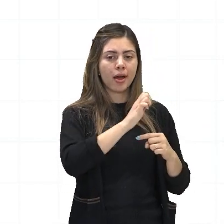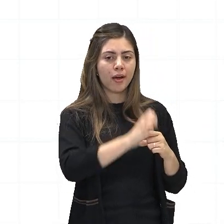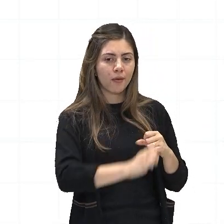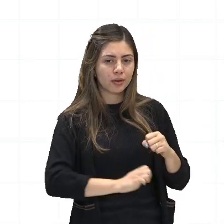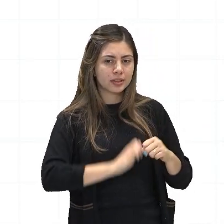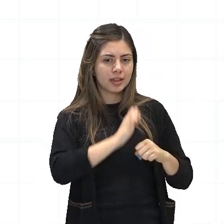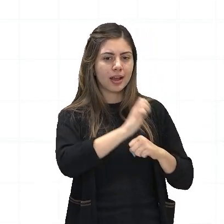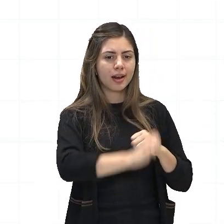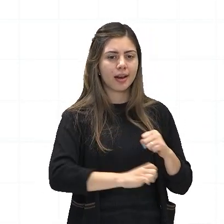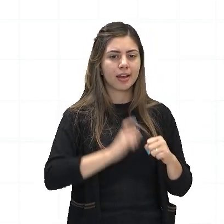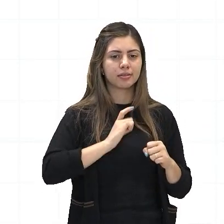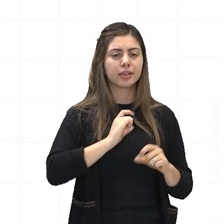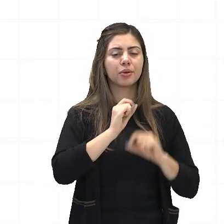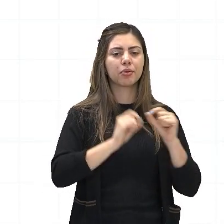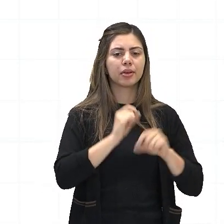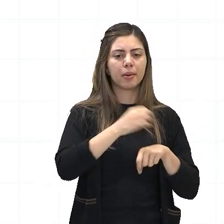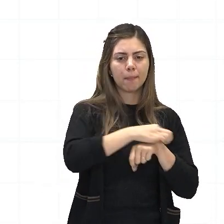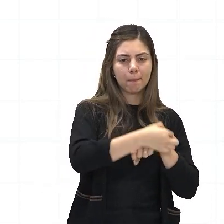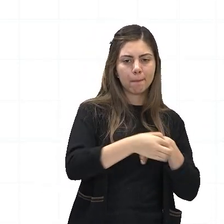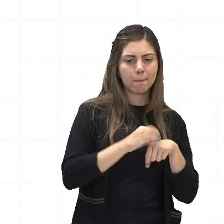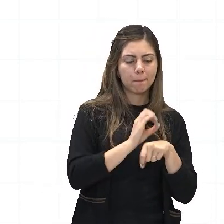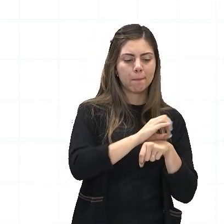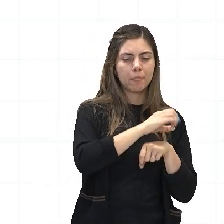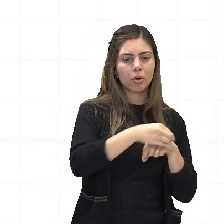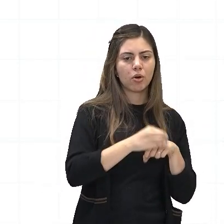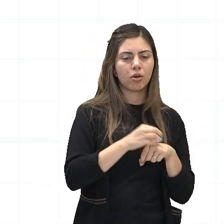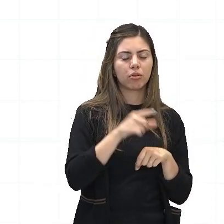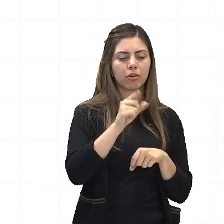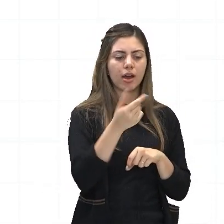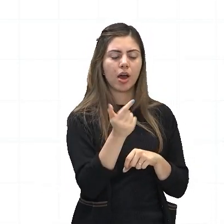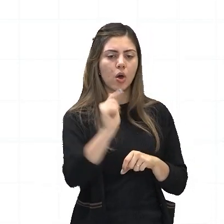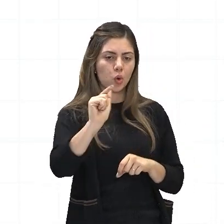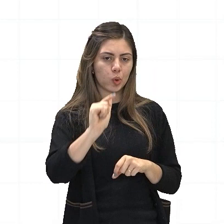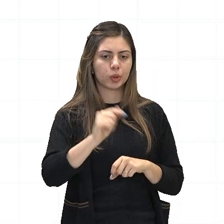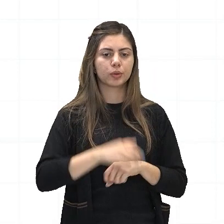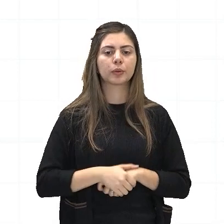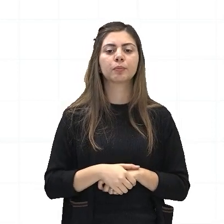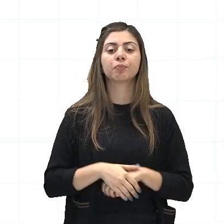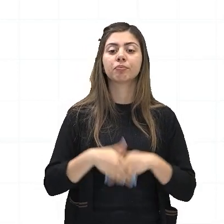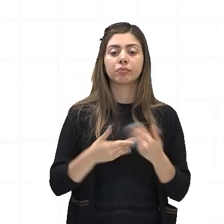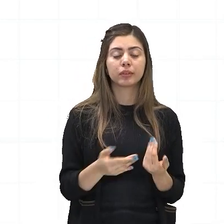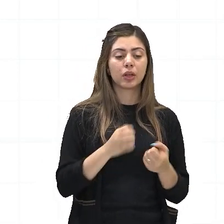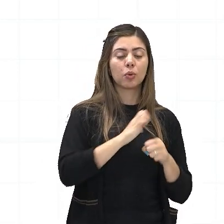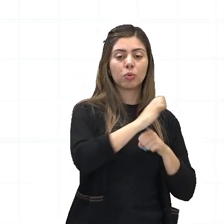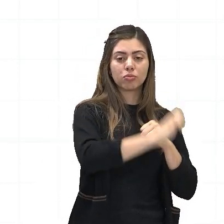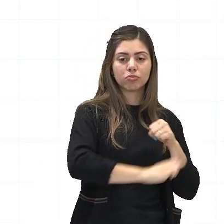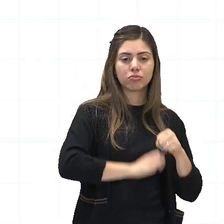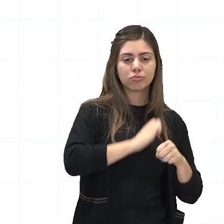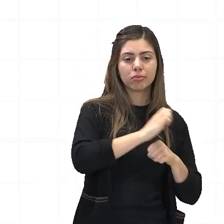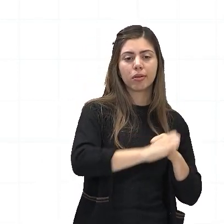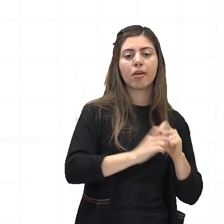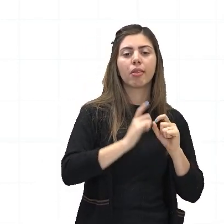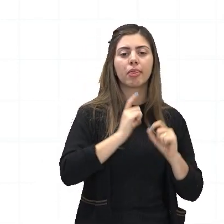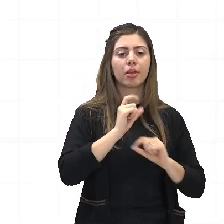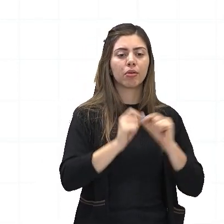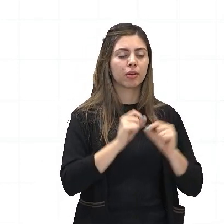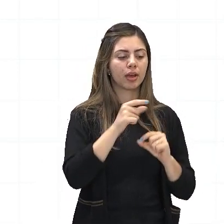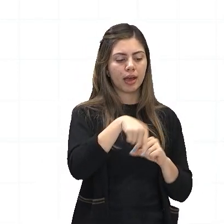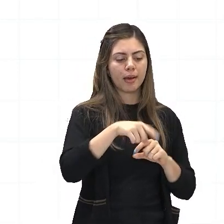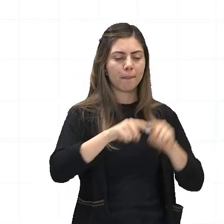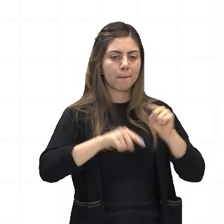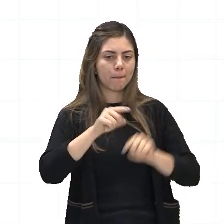circuito de um polo em direção ao outro. No caminho entre os polos, os elétrons passam pelo equipamento e